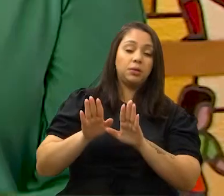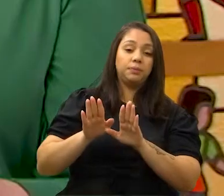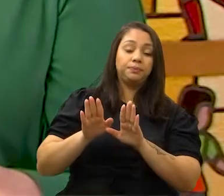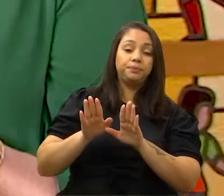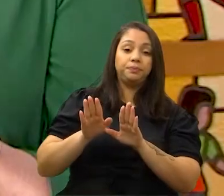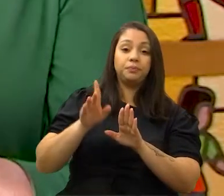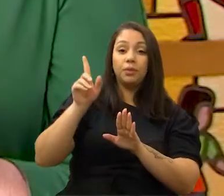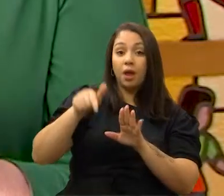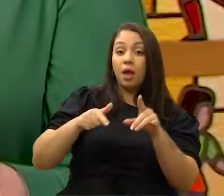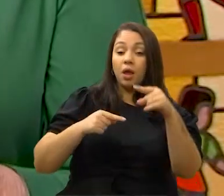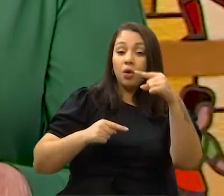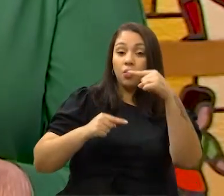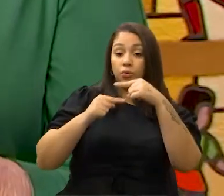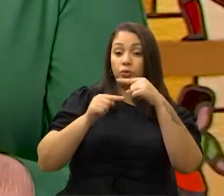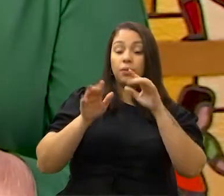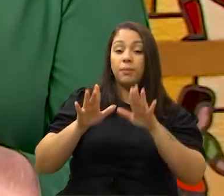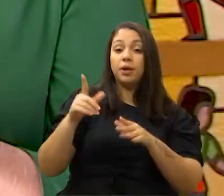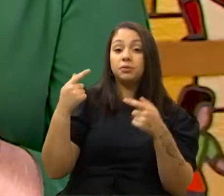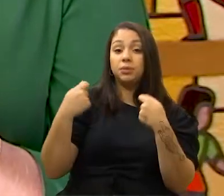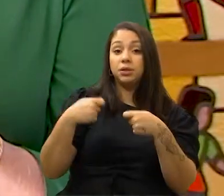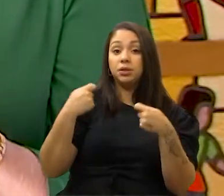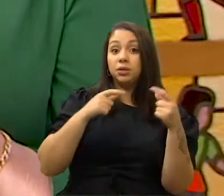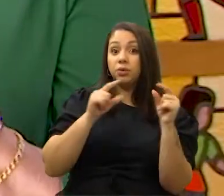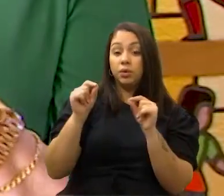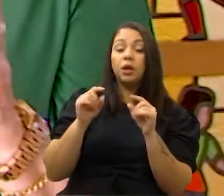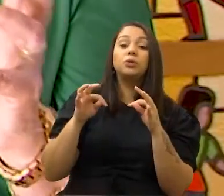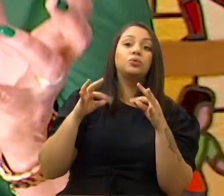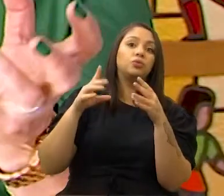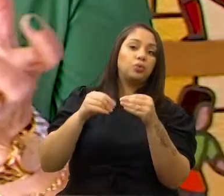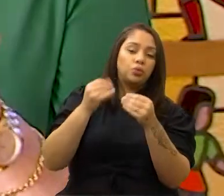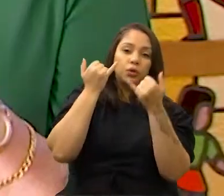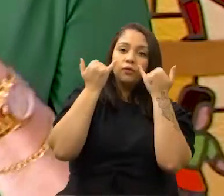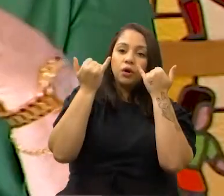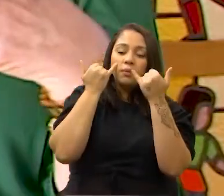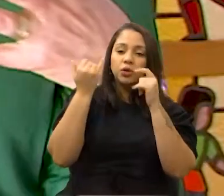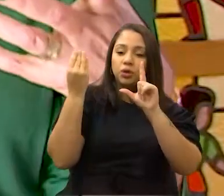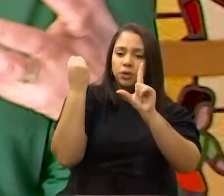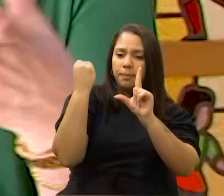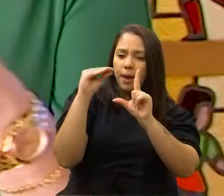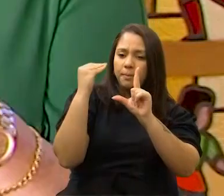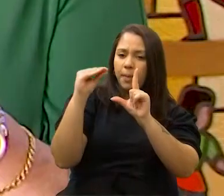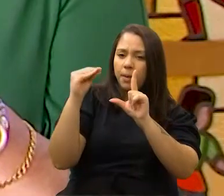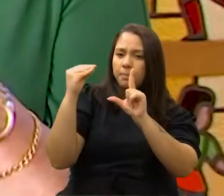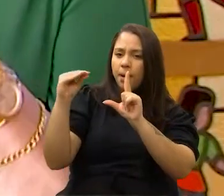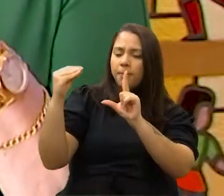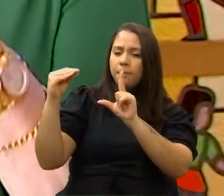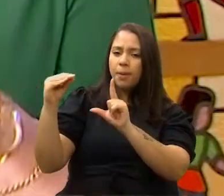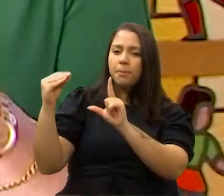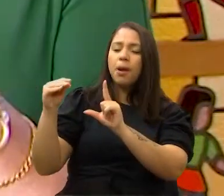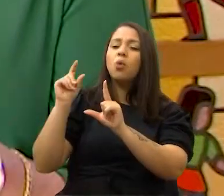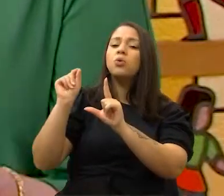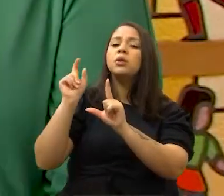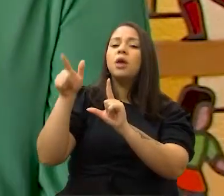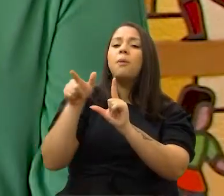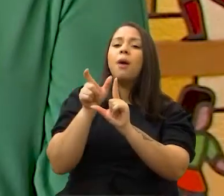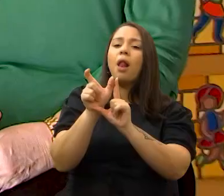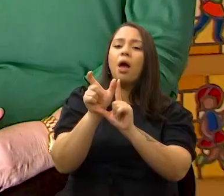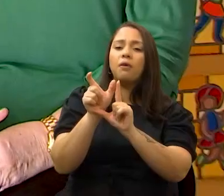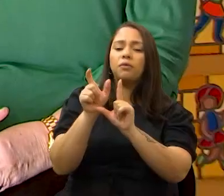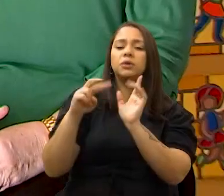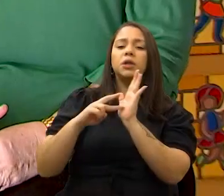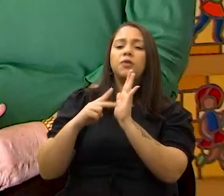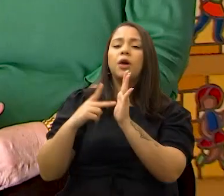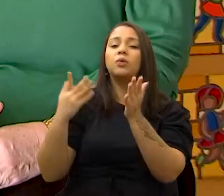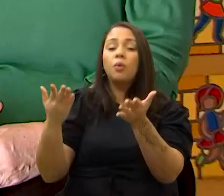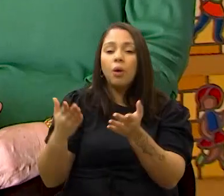ela, apesar de ser curta, ela tem que ser completa, ela tem que dar conta do que é aquela palavra,